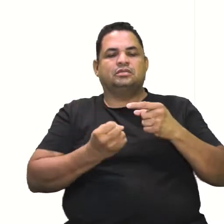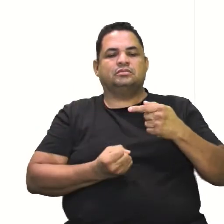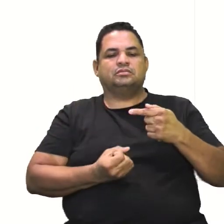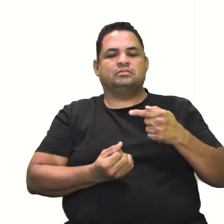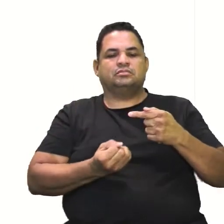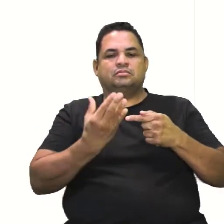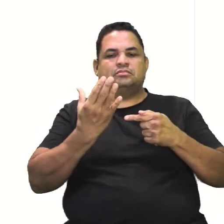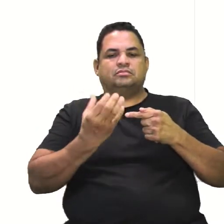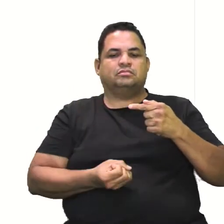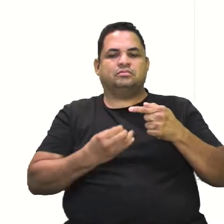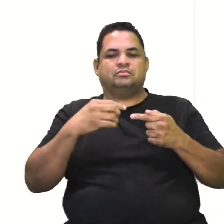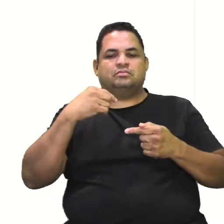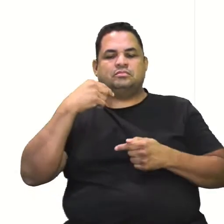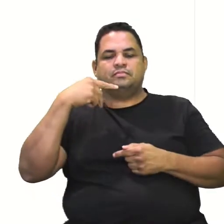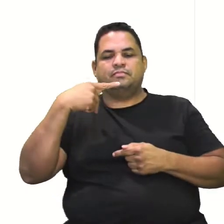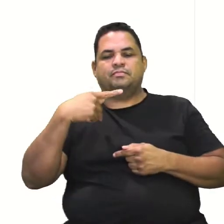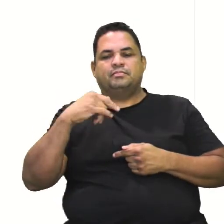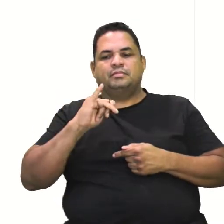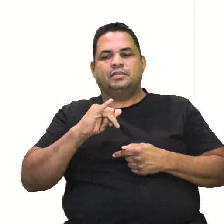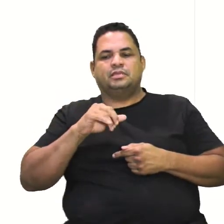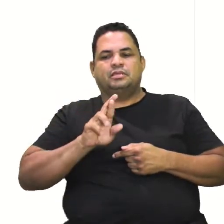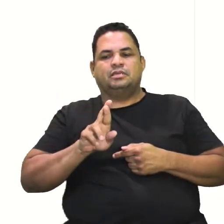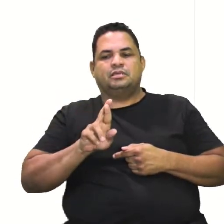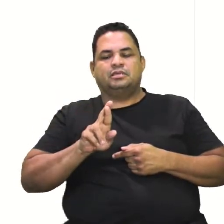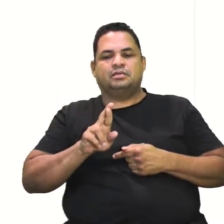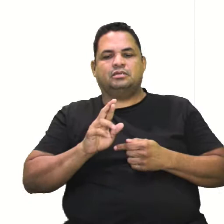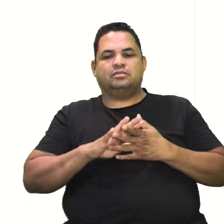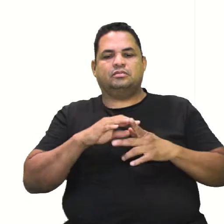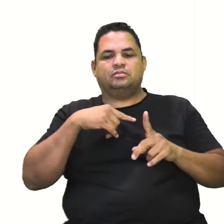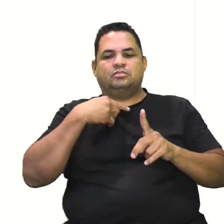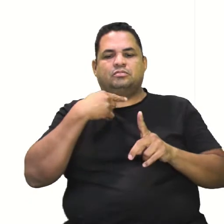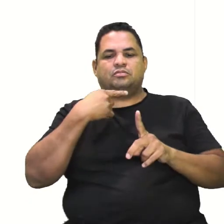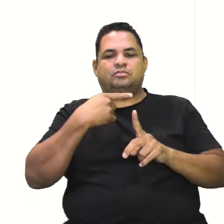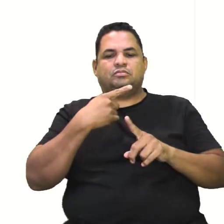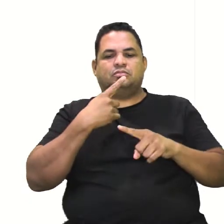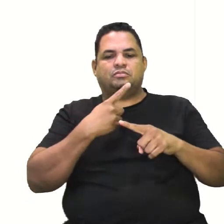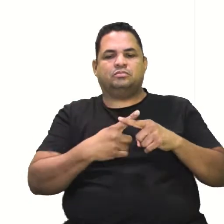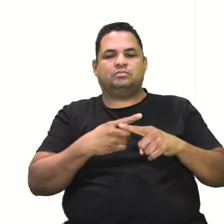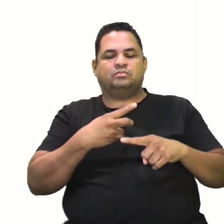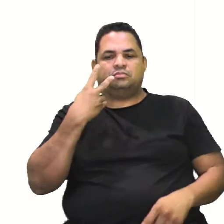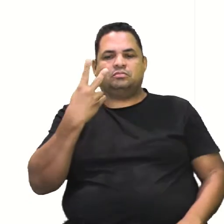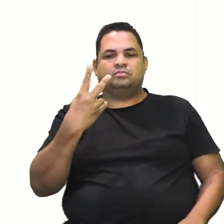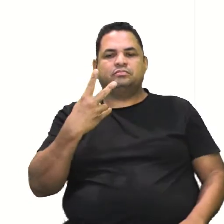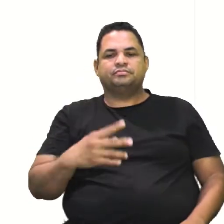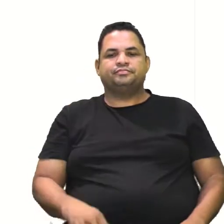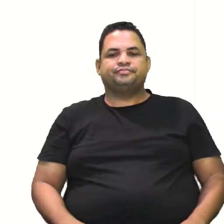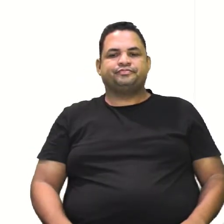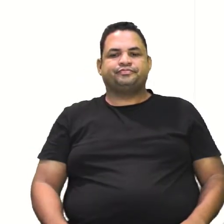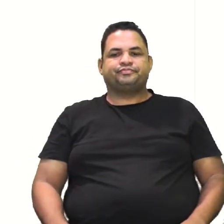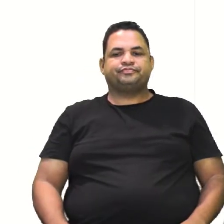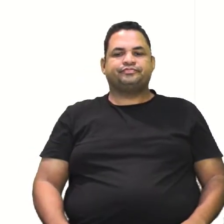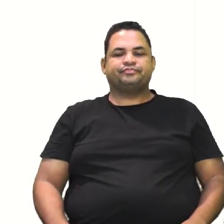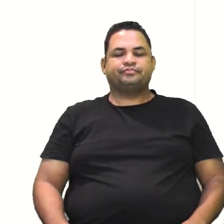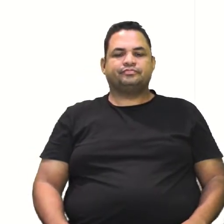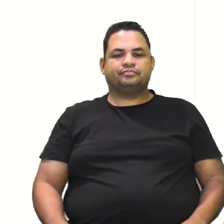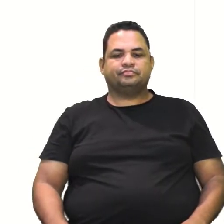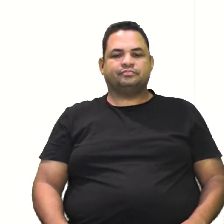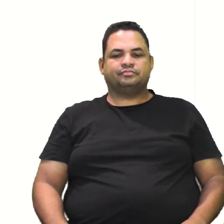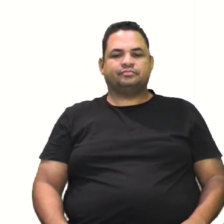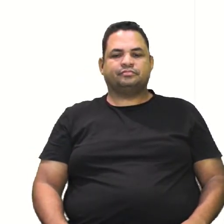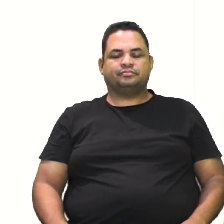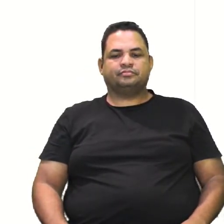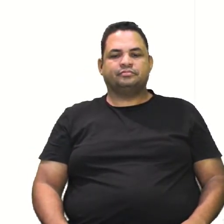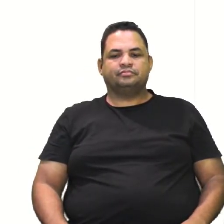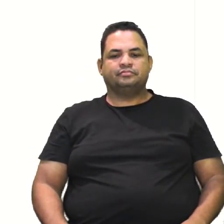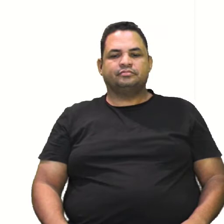é a fórmula do πr, multiplicado por 2. 2πr, né? O nosso amigo aí, um